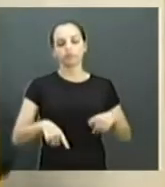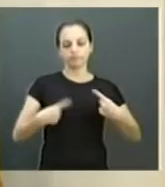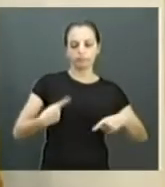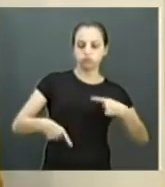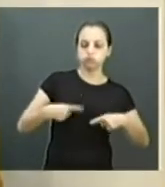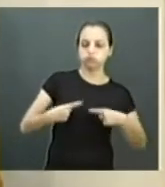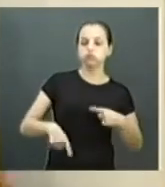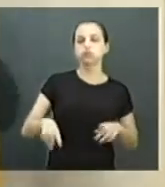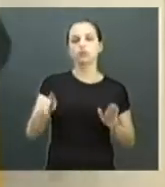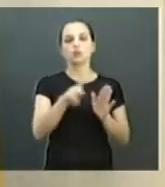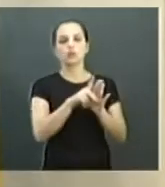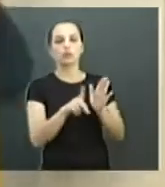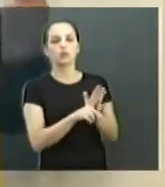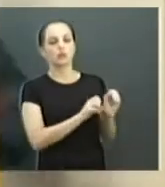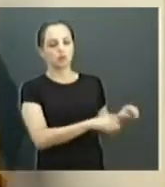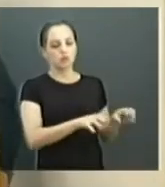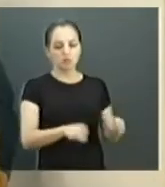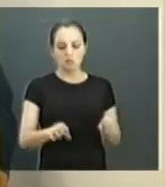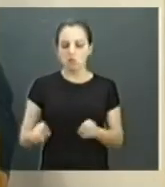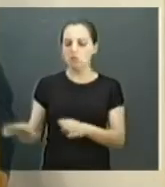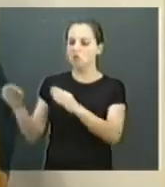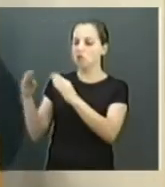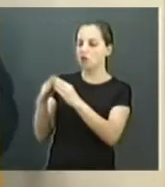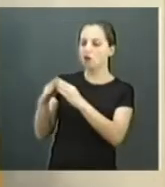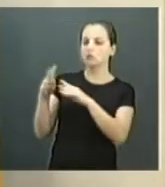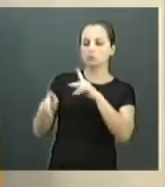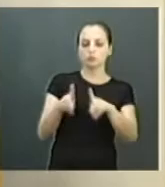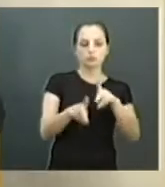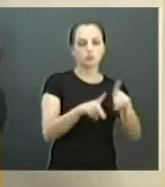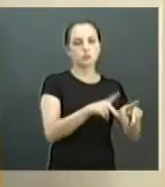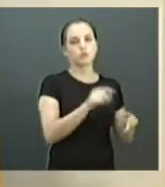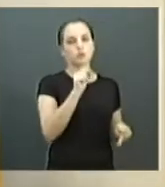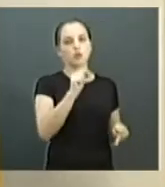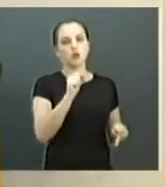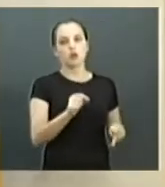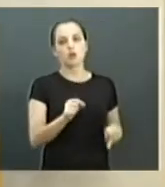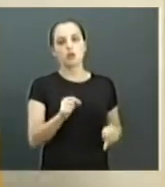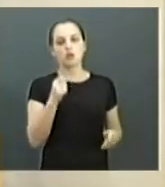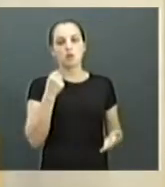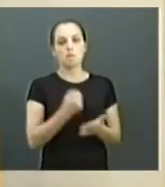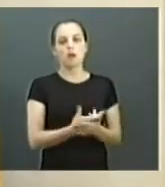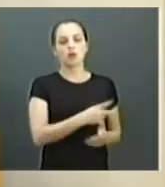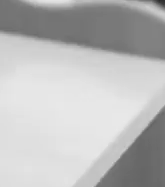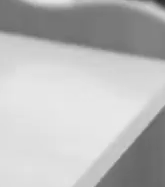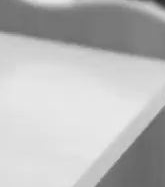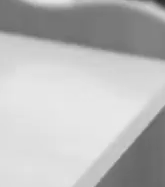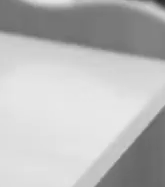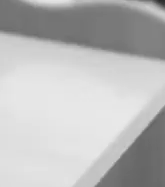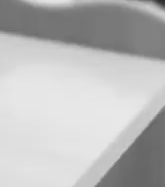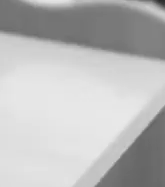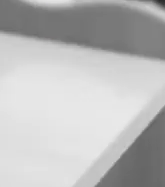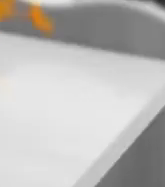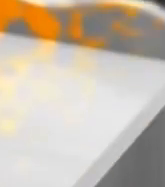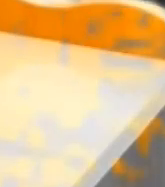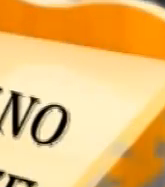para a educação, projetos para as casas populares. Obrigado, e aí, vereador. Quem paga o preço é a população, como sempre.